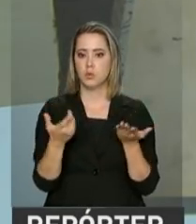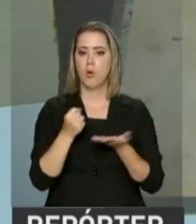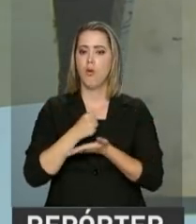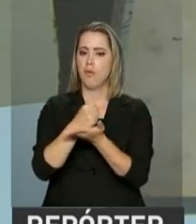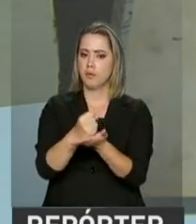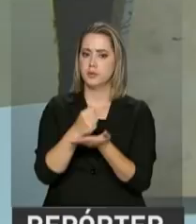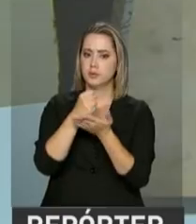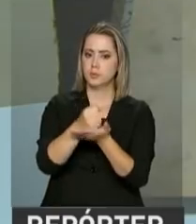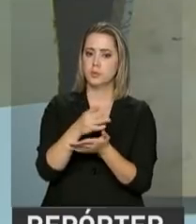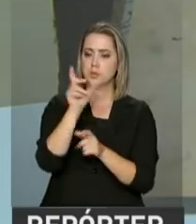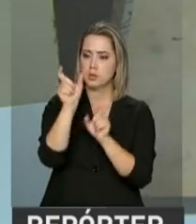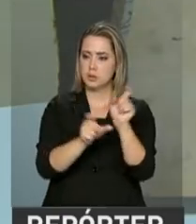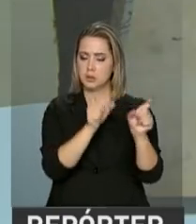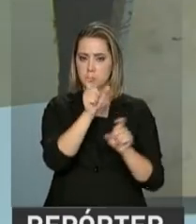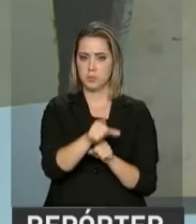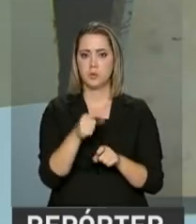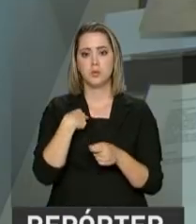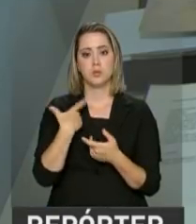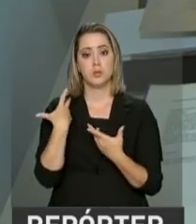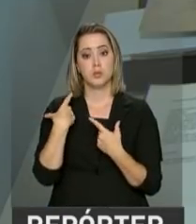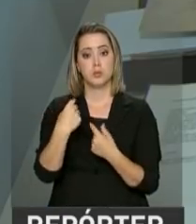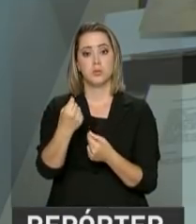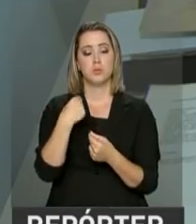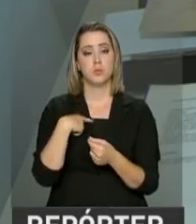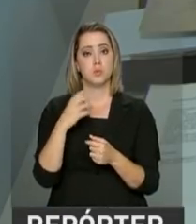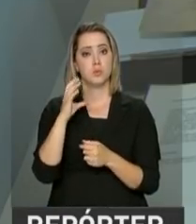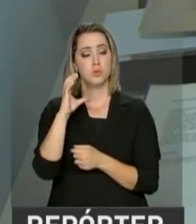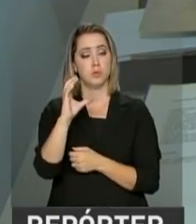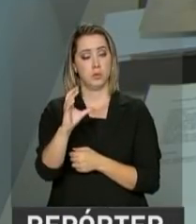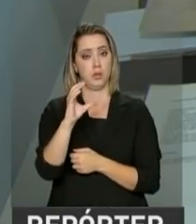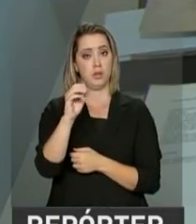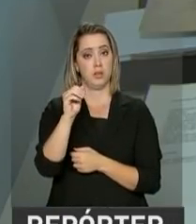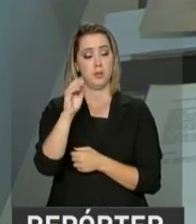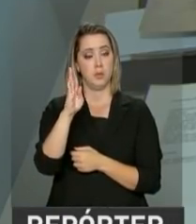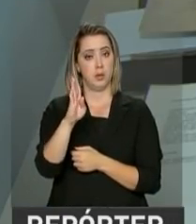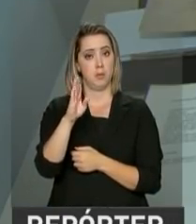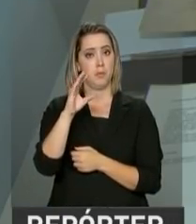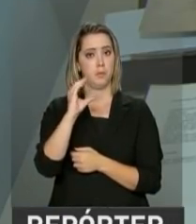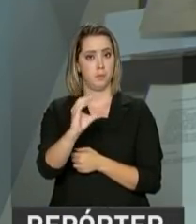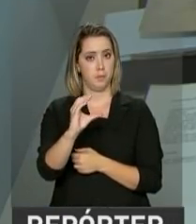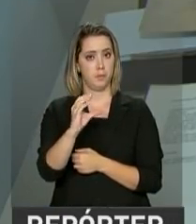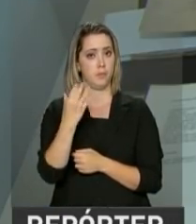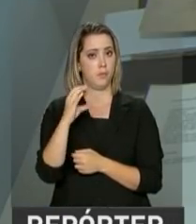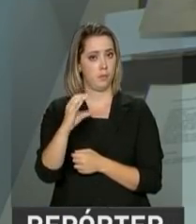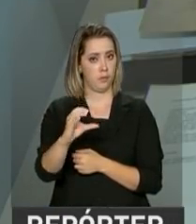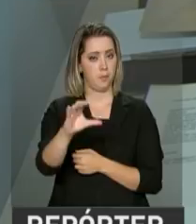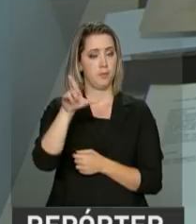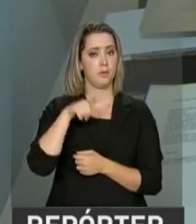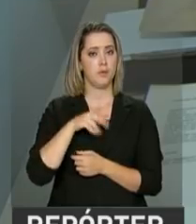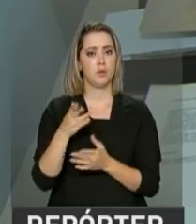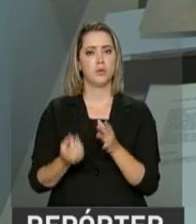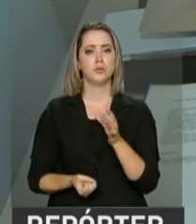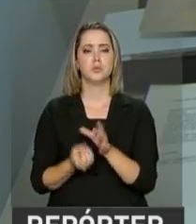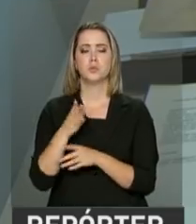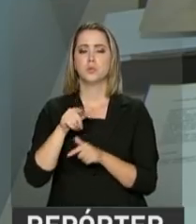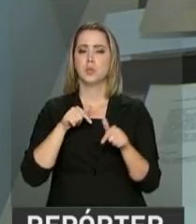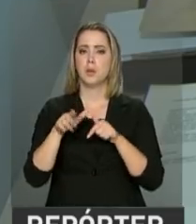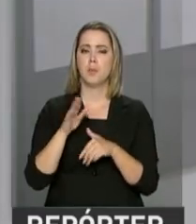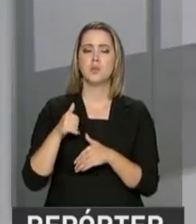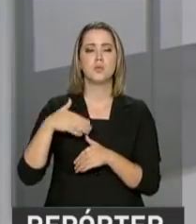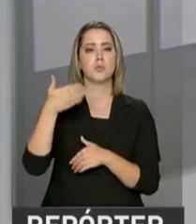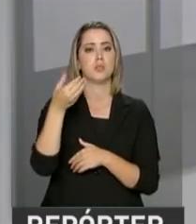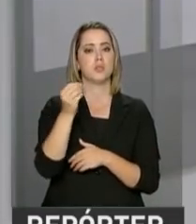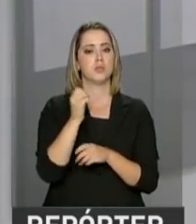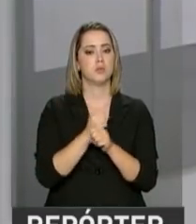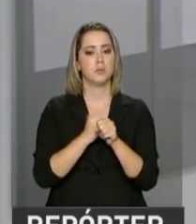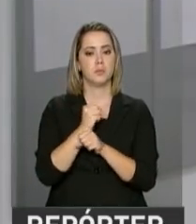ao público saíram diretamente da Academia Brasileira de ciências fruto de um trabalho que durou mais de 10 anos